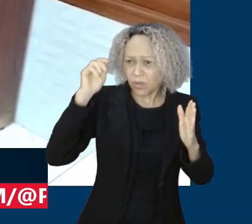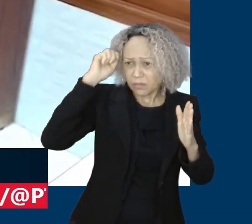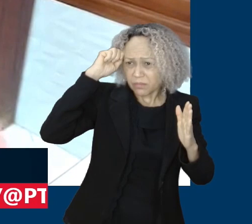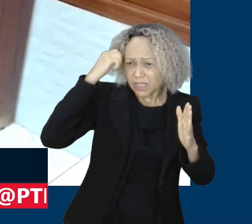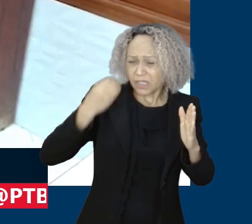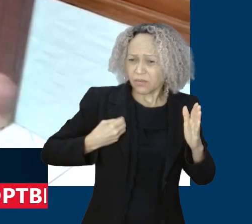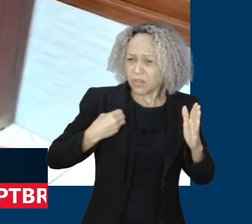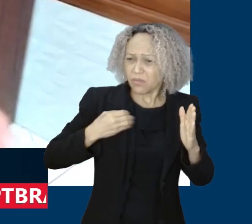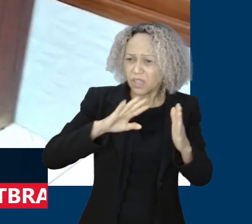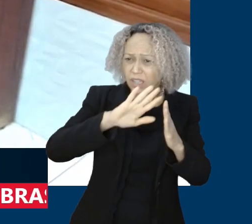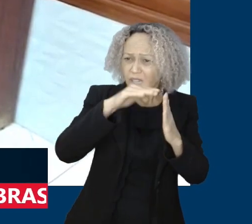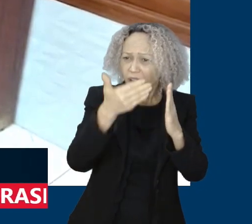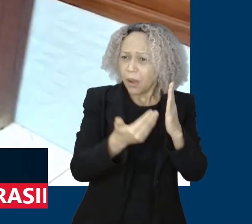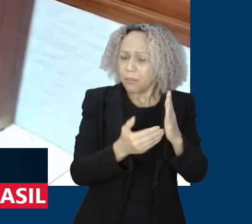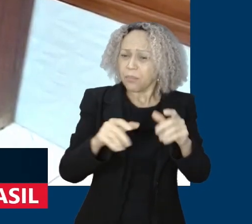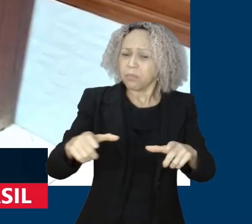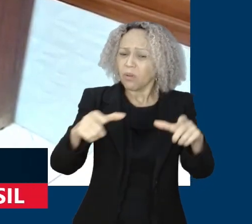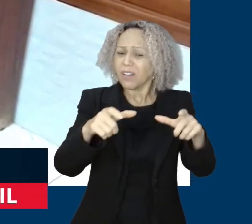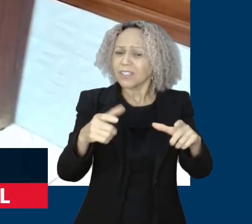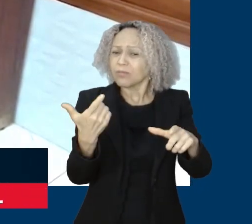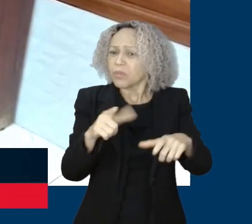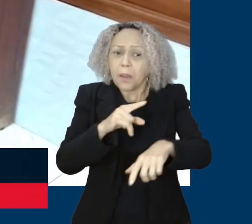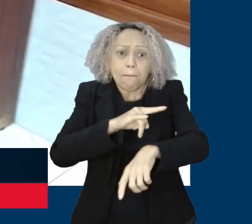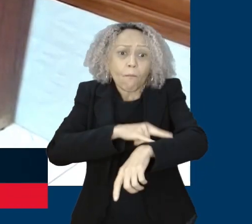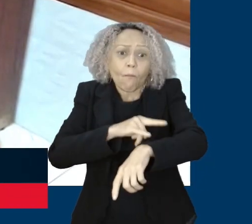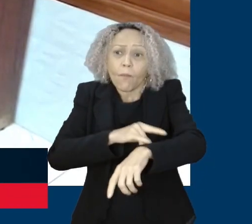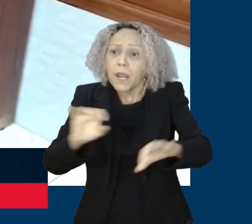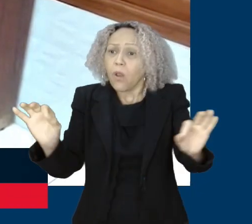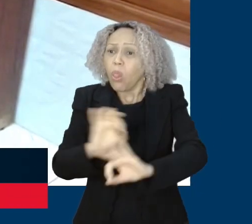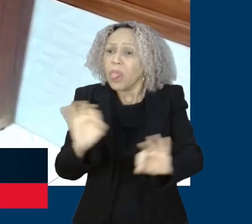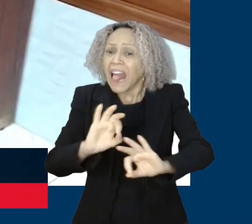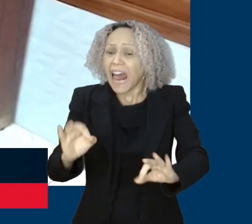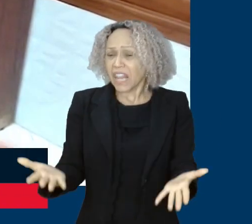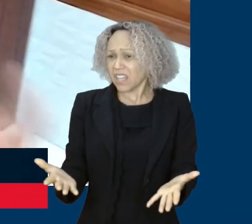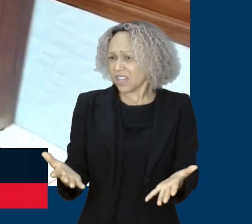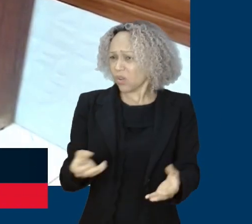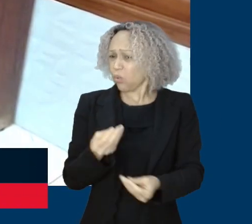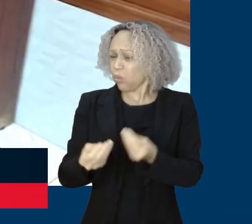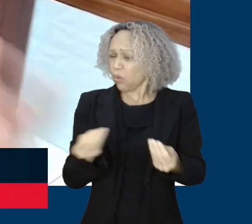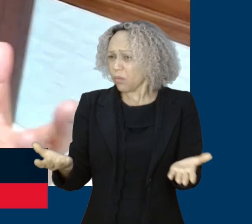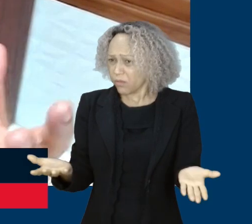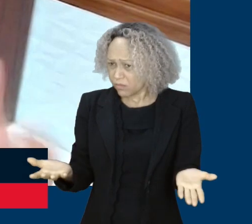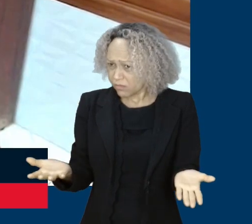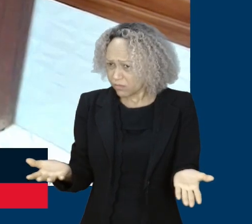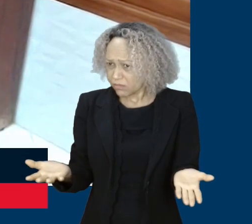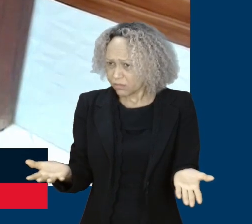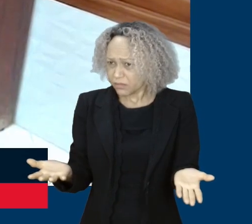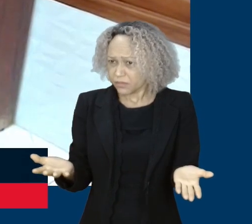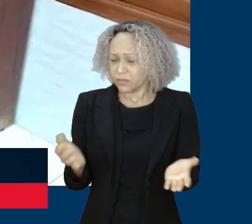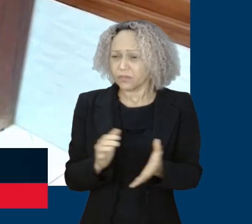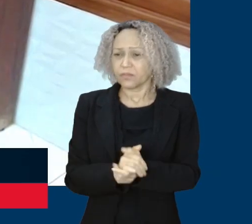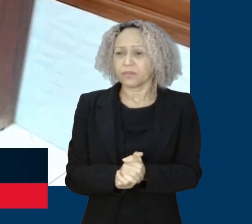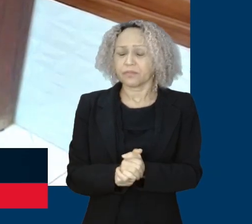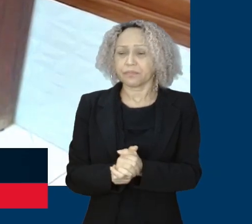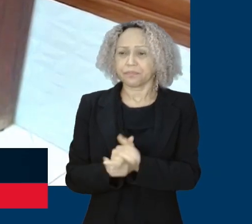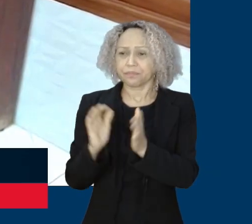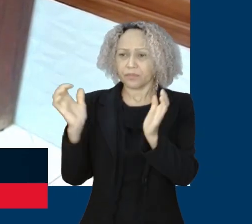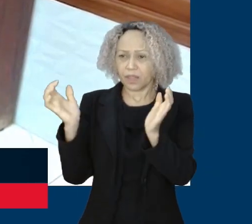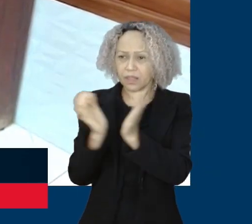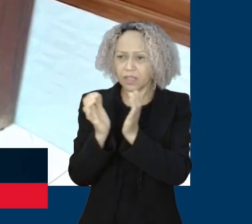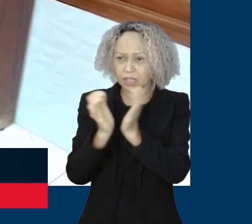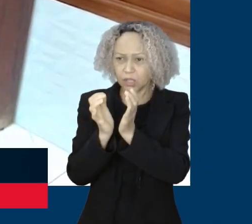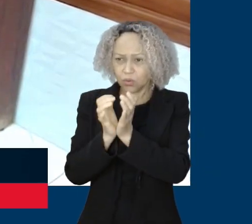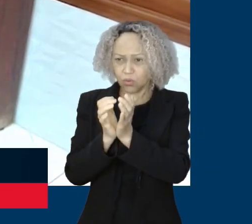necessidades. Ver que tipo de casa eles moravam, né? Então, fomos conversando, e essa delegação que veio da